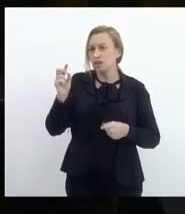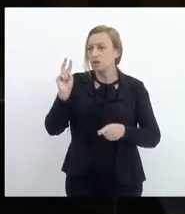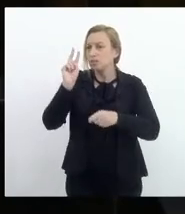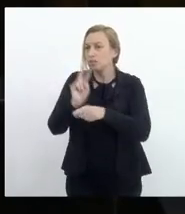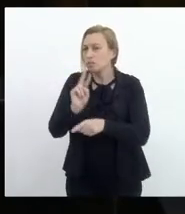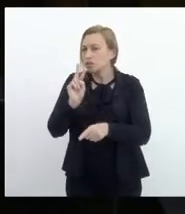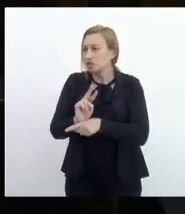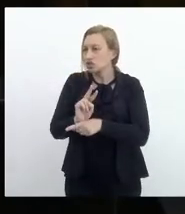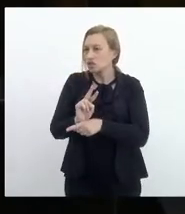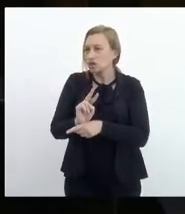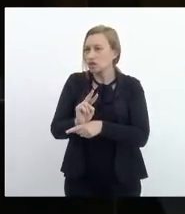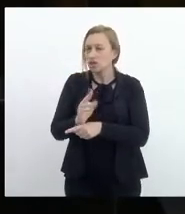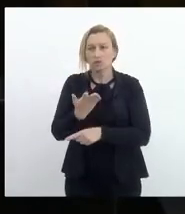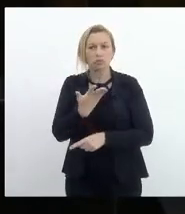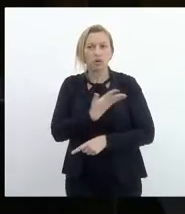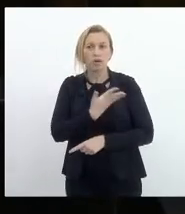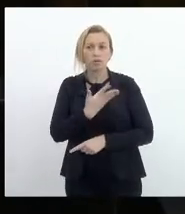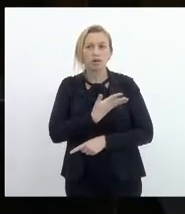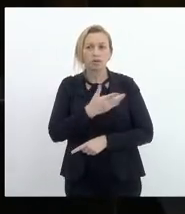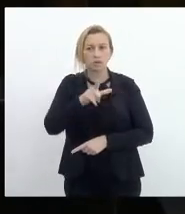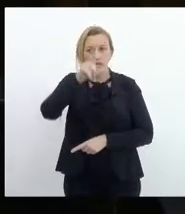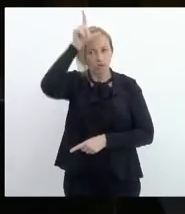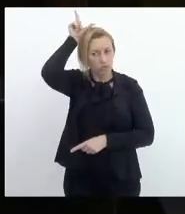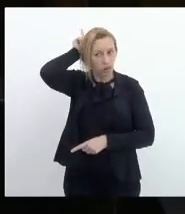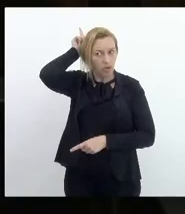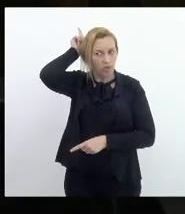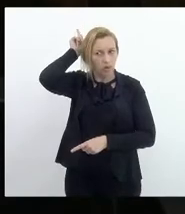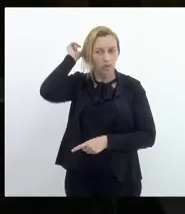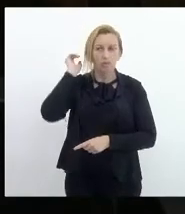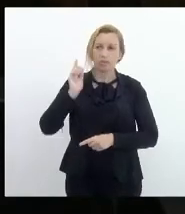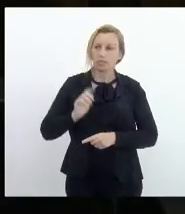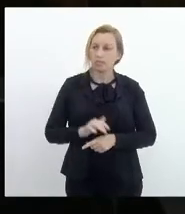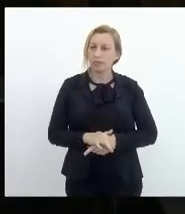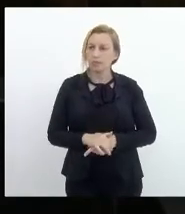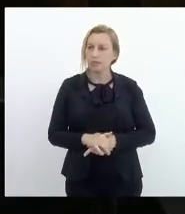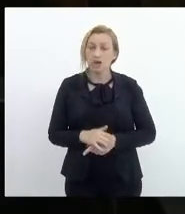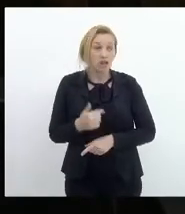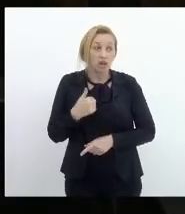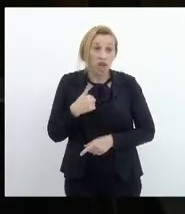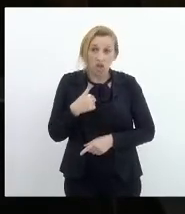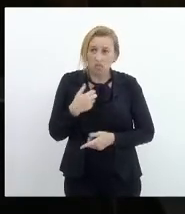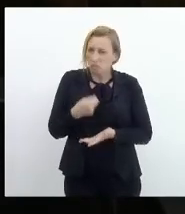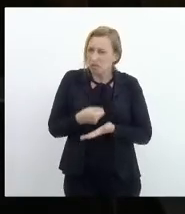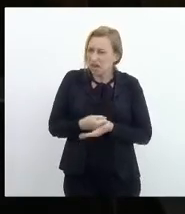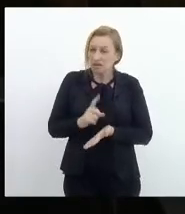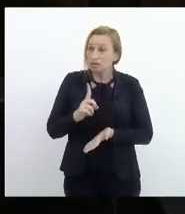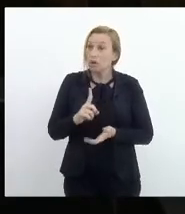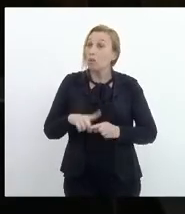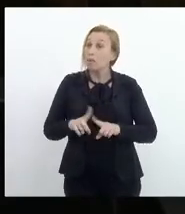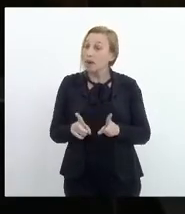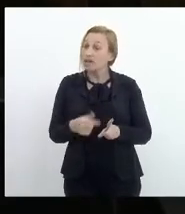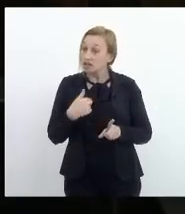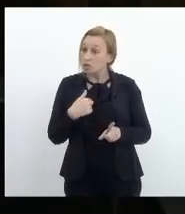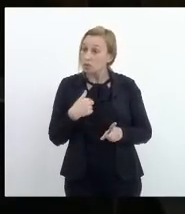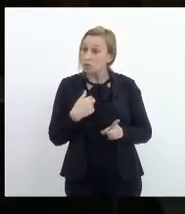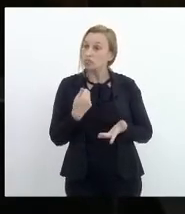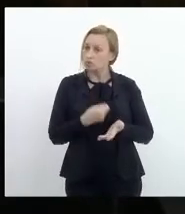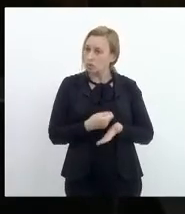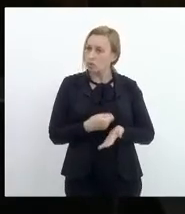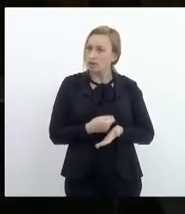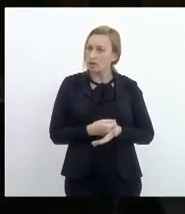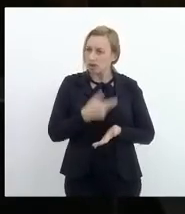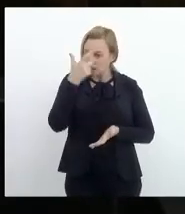as ideias do meu colega Deputado Luiz Paulo eu não sou obrigado mas eu sou obrigado